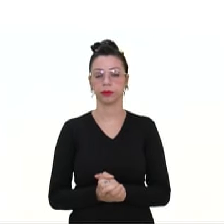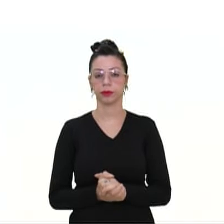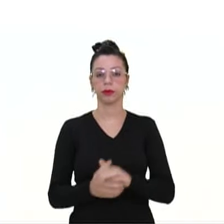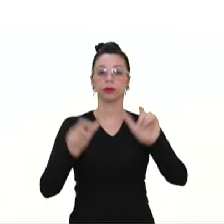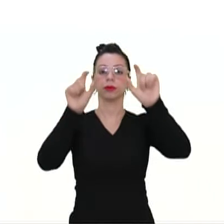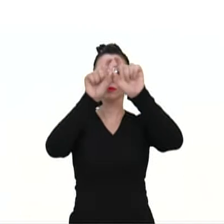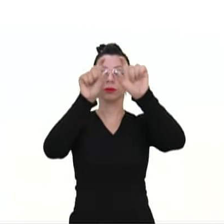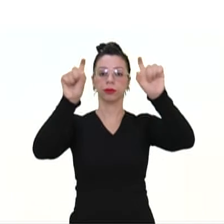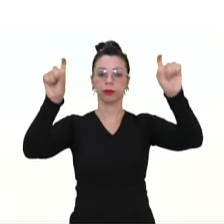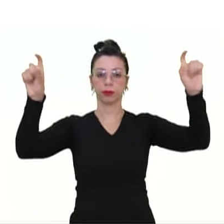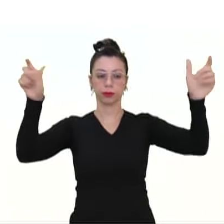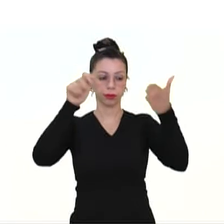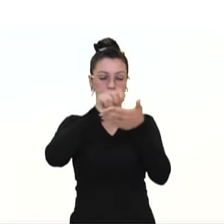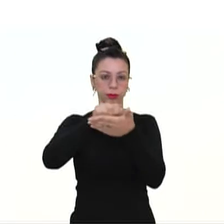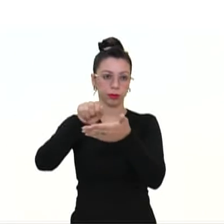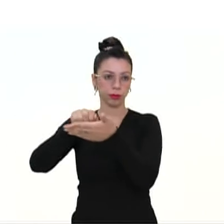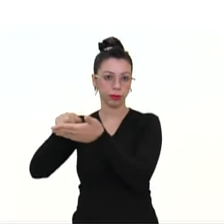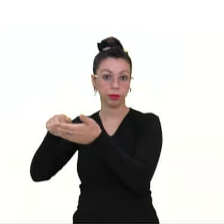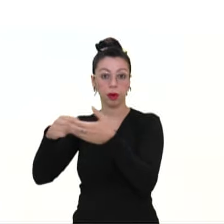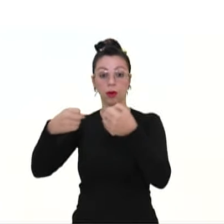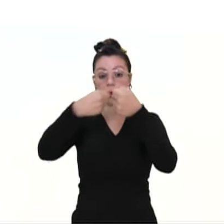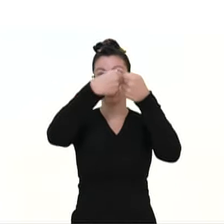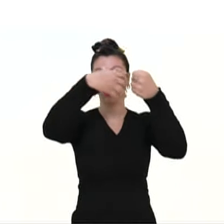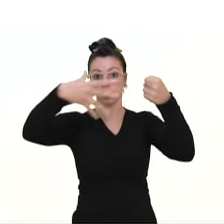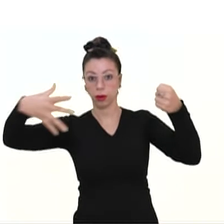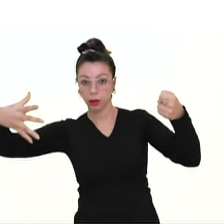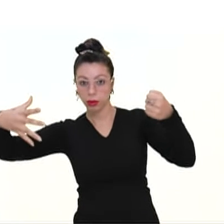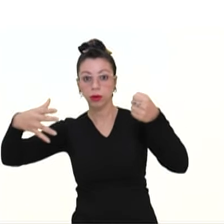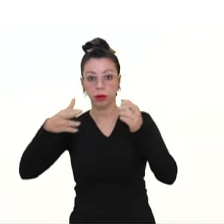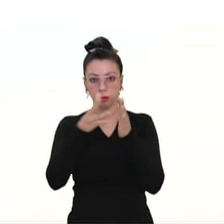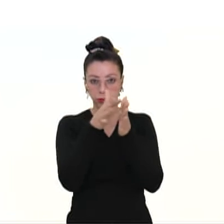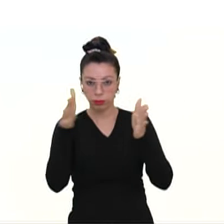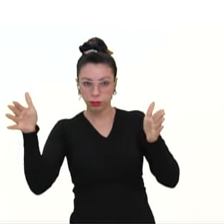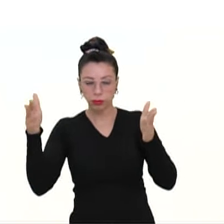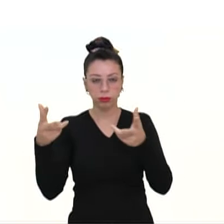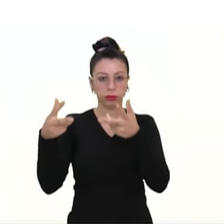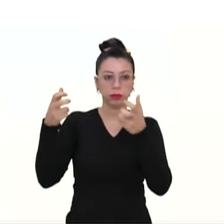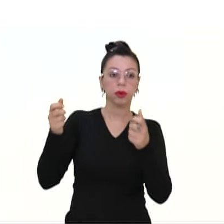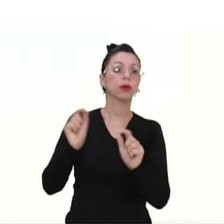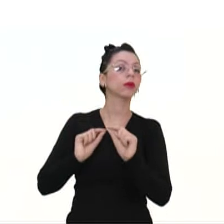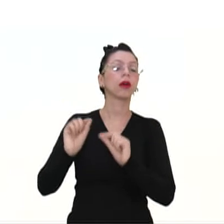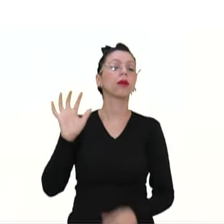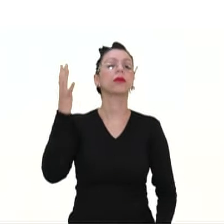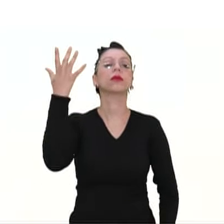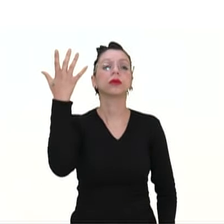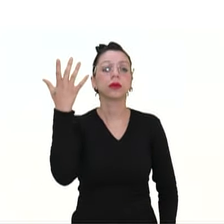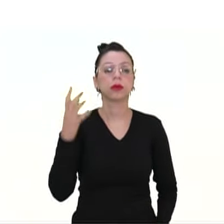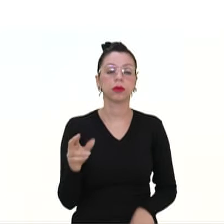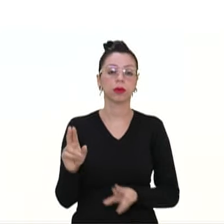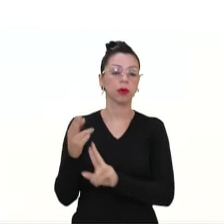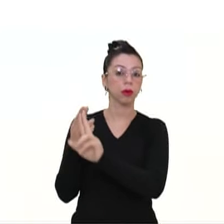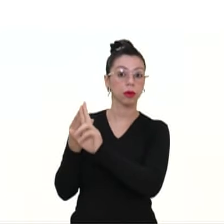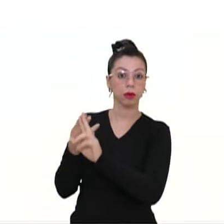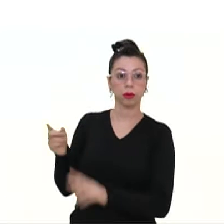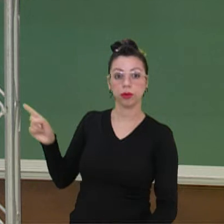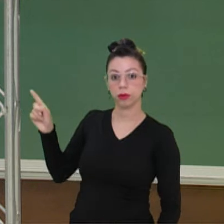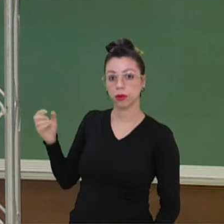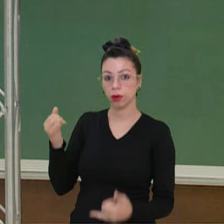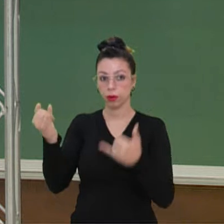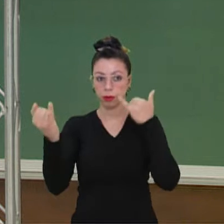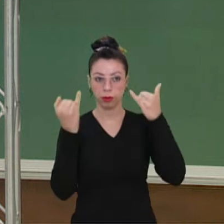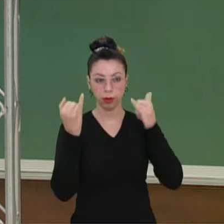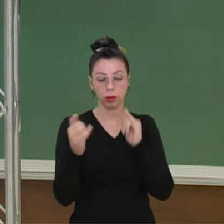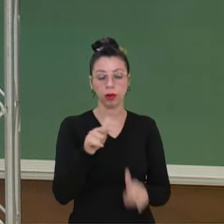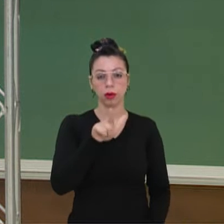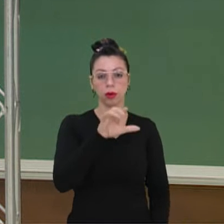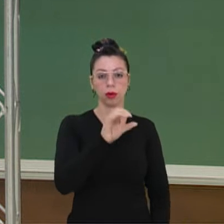toda ela escrita de maneira desmembrada, tá vendo? Agora, o que acontece? Olha a informação do exercício. Log de